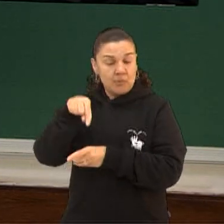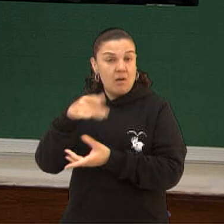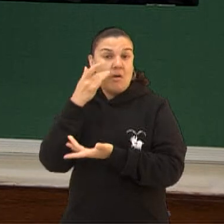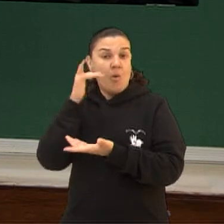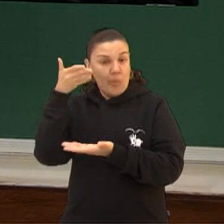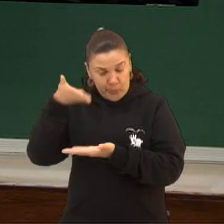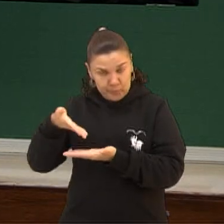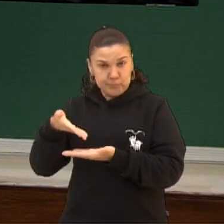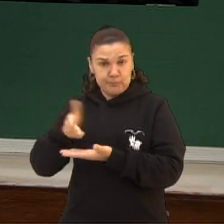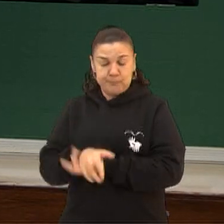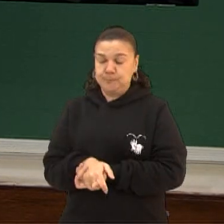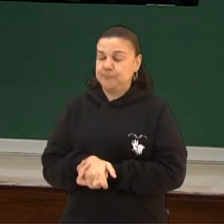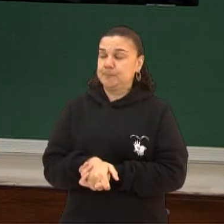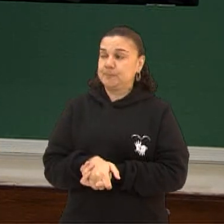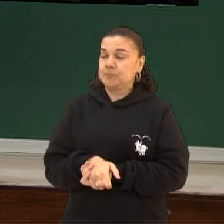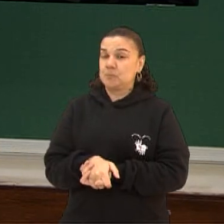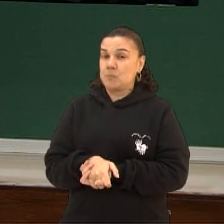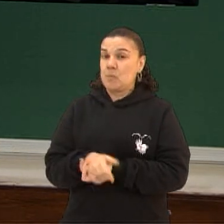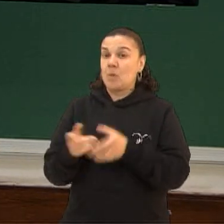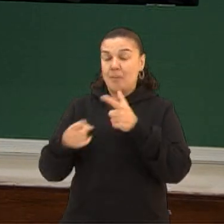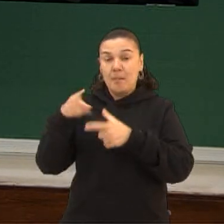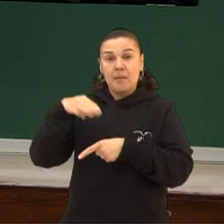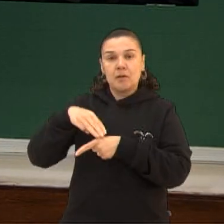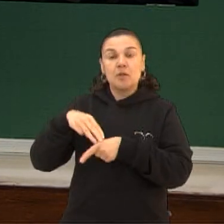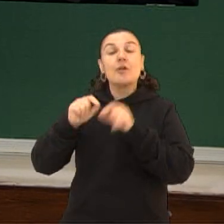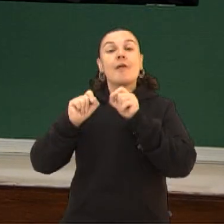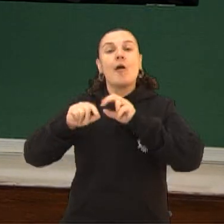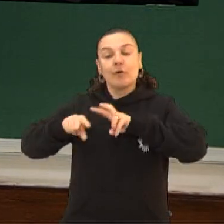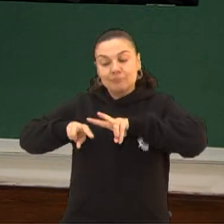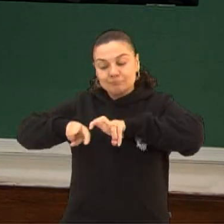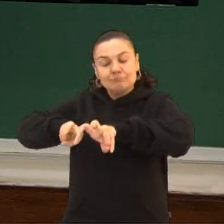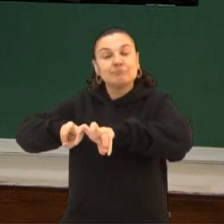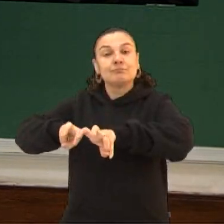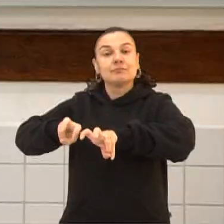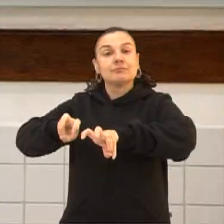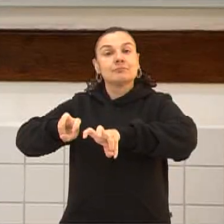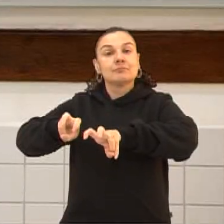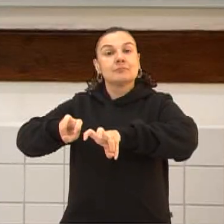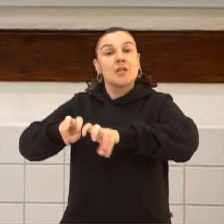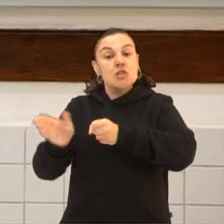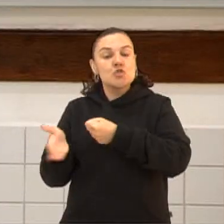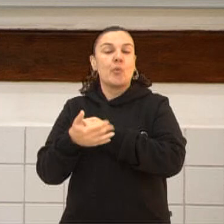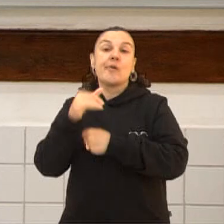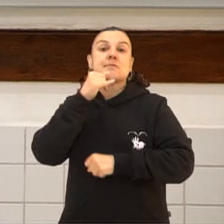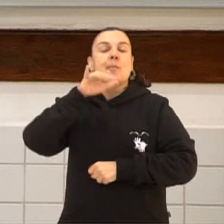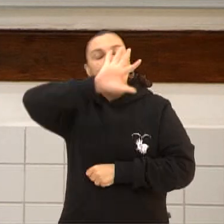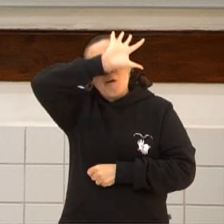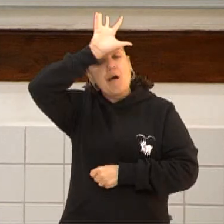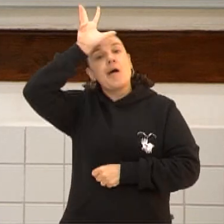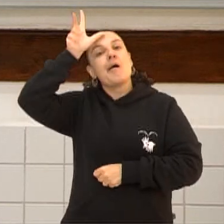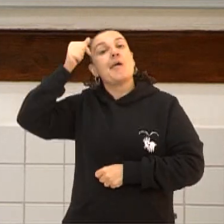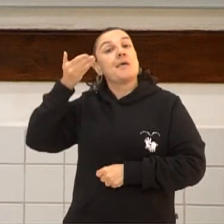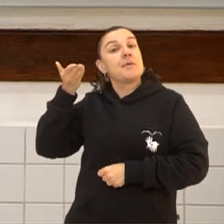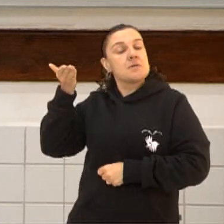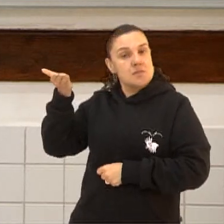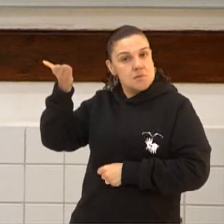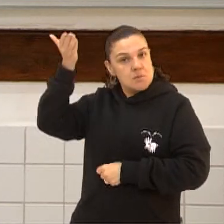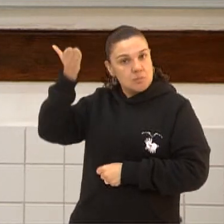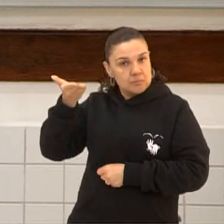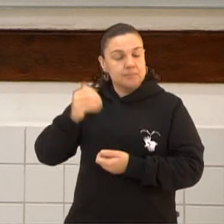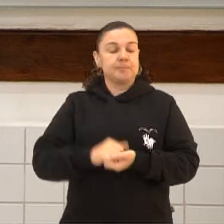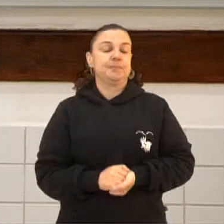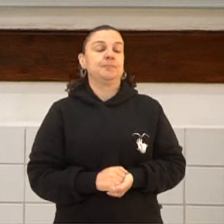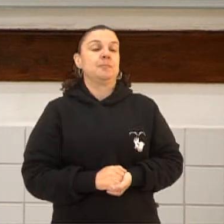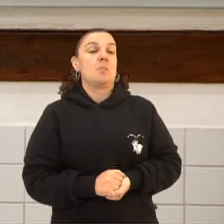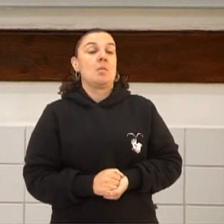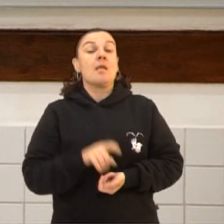de ouro. E muitas vezes o ouro é extraído de garimpos ilegais, garimpos lá na floresta amazônica, por exemplo. Né? E esses garimpos